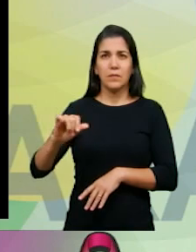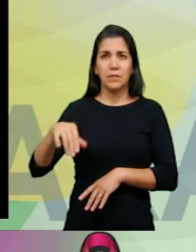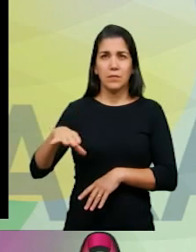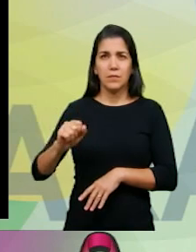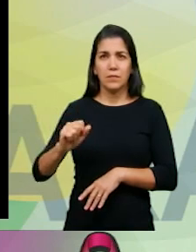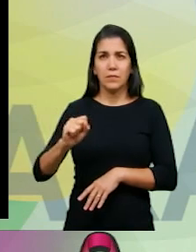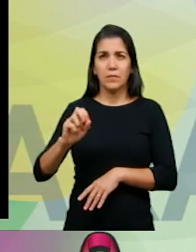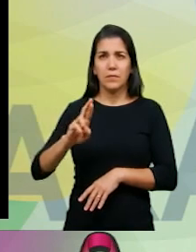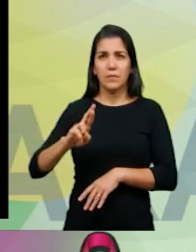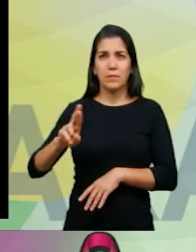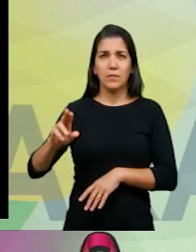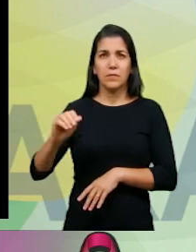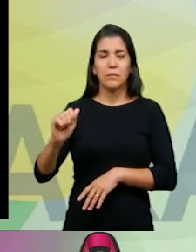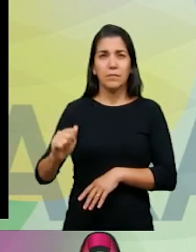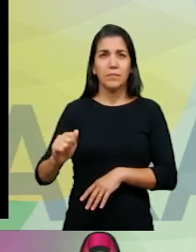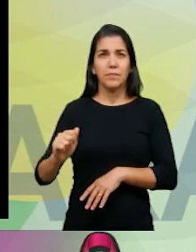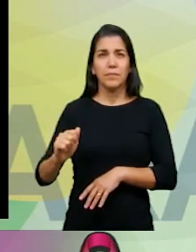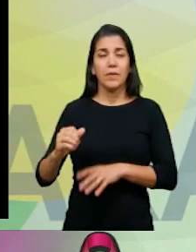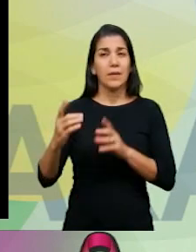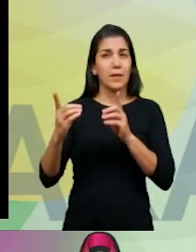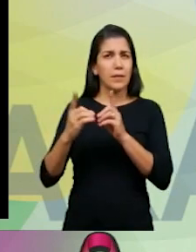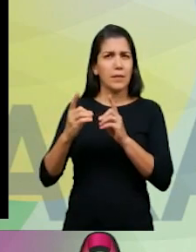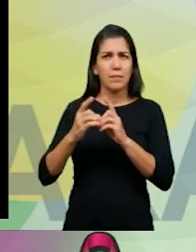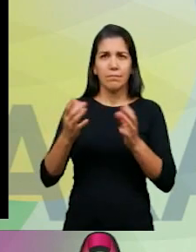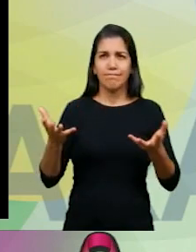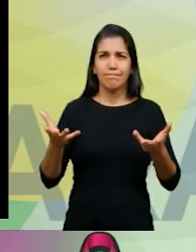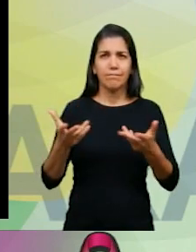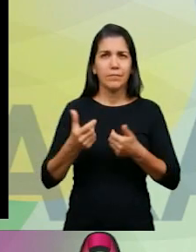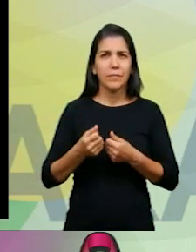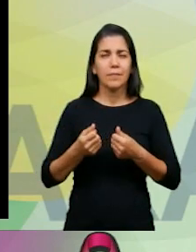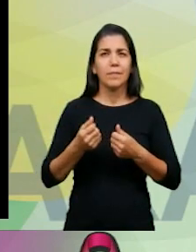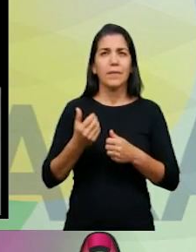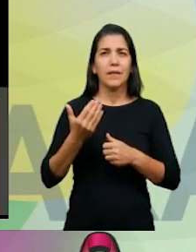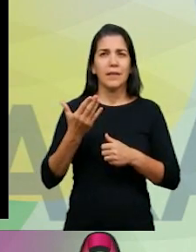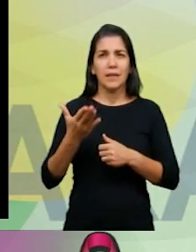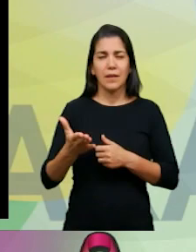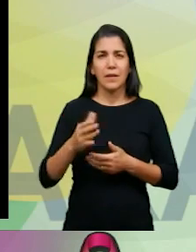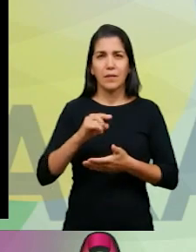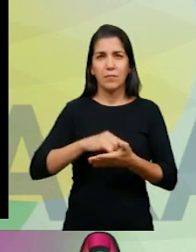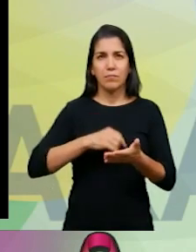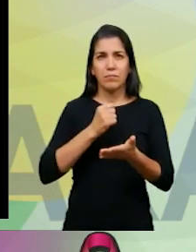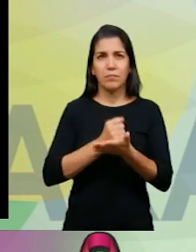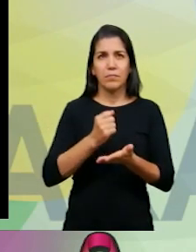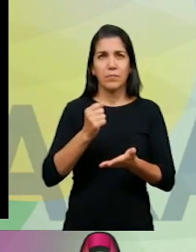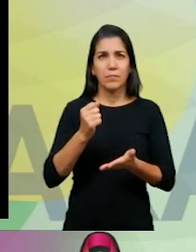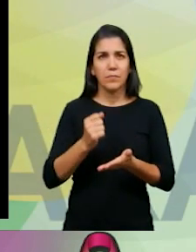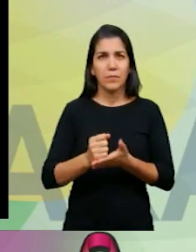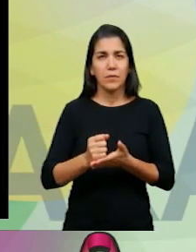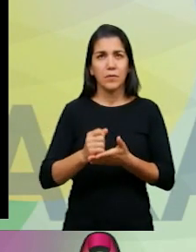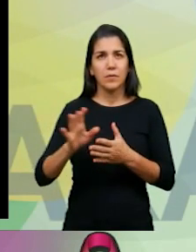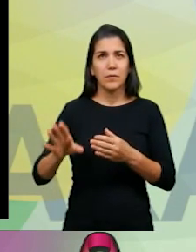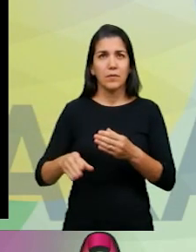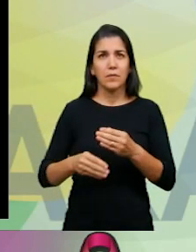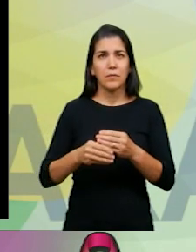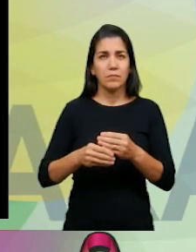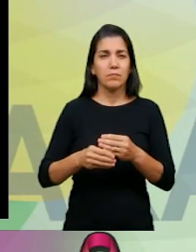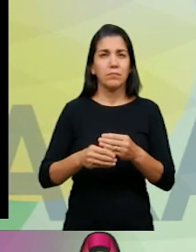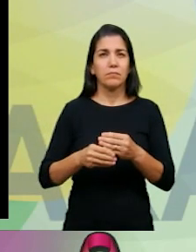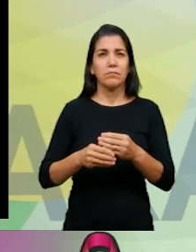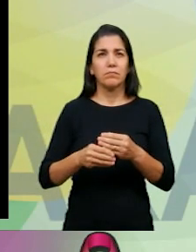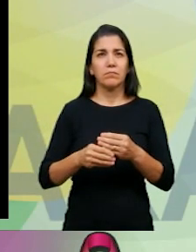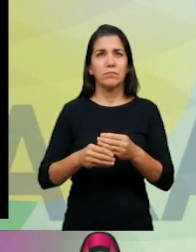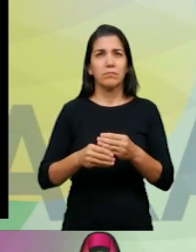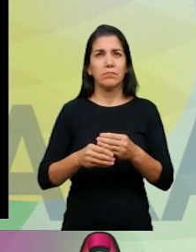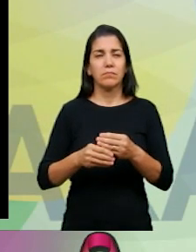querido, nos atendeu assim maravilhosamente bem. Inclusive, ela protocolou nosso pedido de emenda parlamentar para a